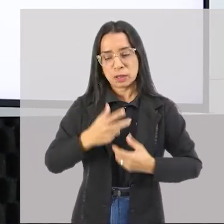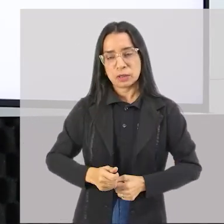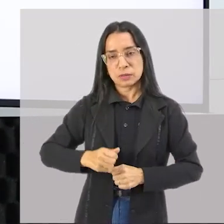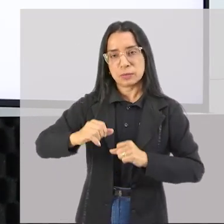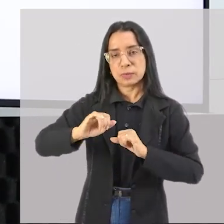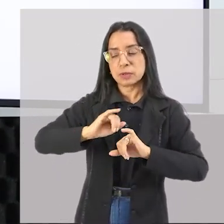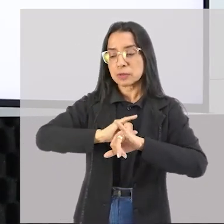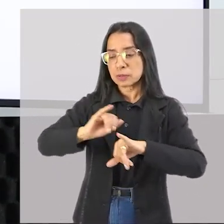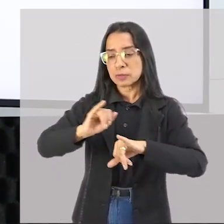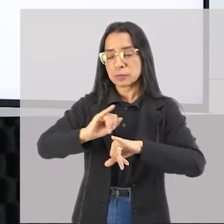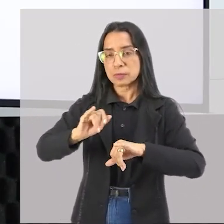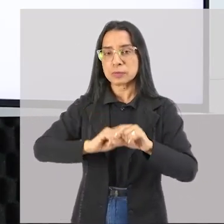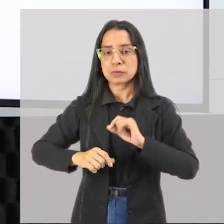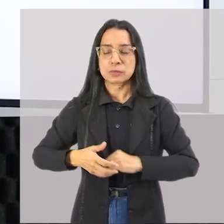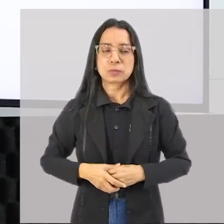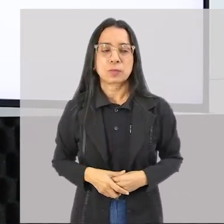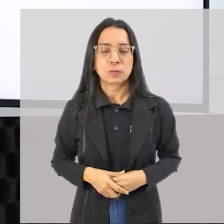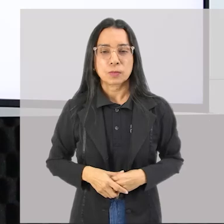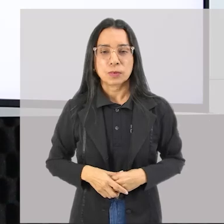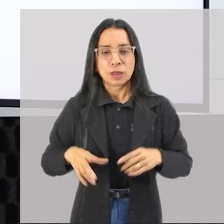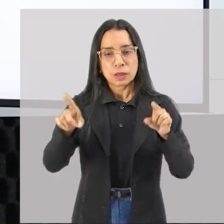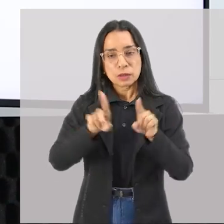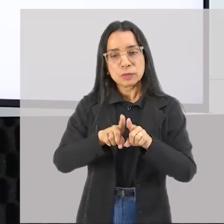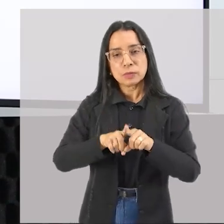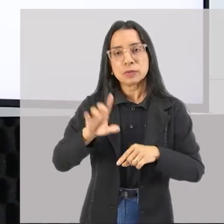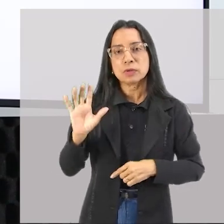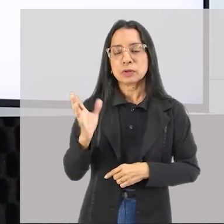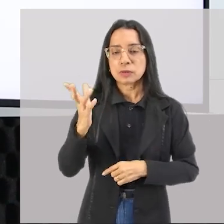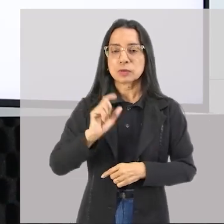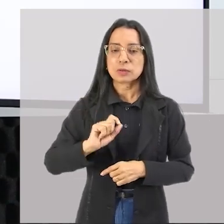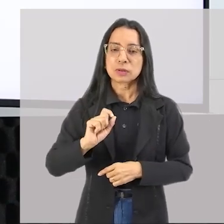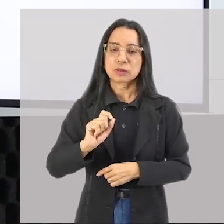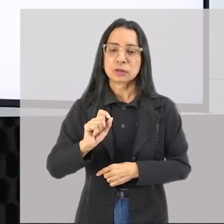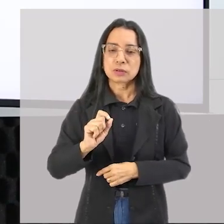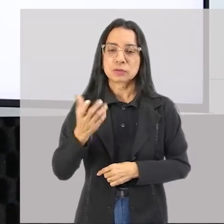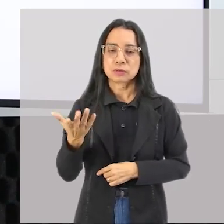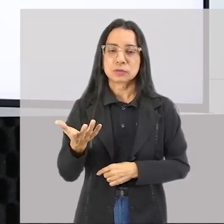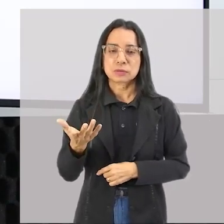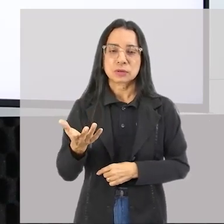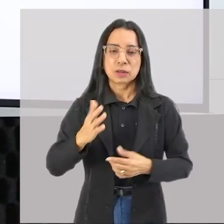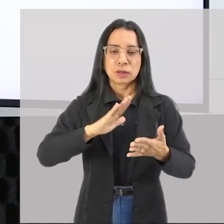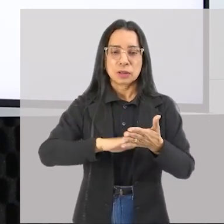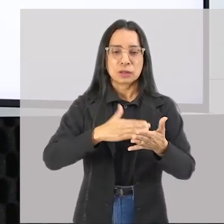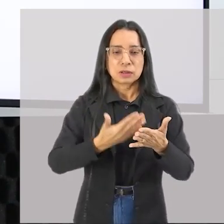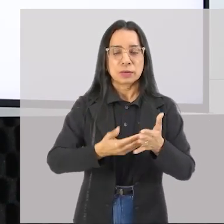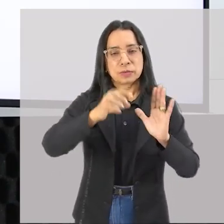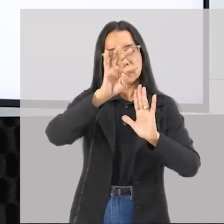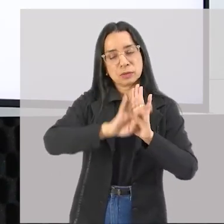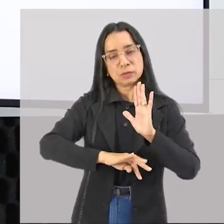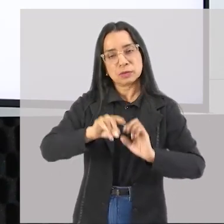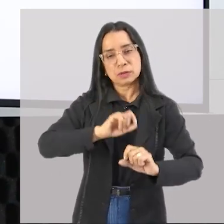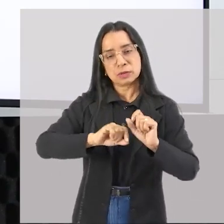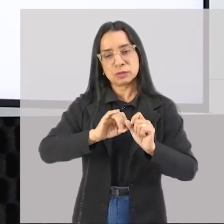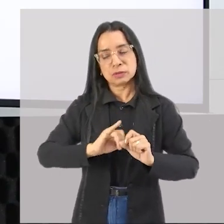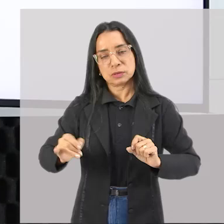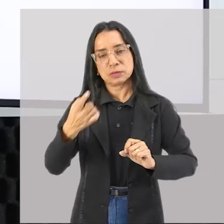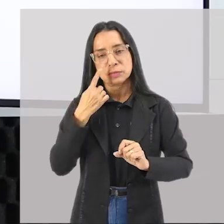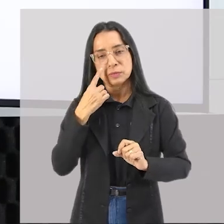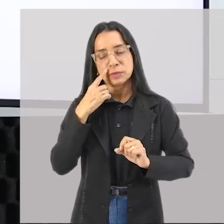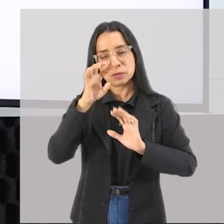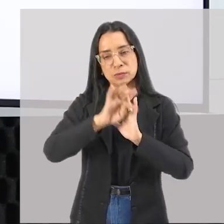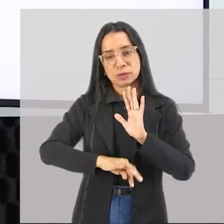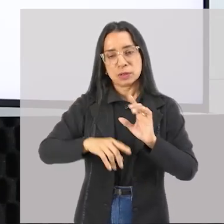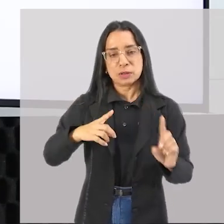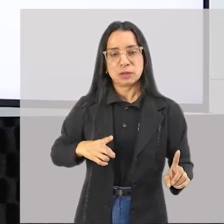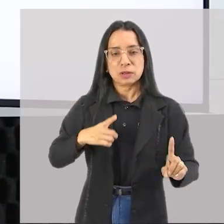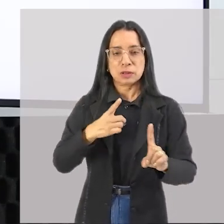recebendo a informação que eu estou passando. A mesma coisa acontece quando vocês forem interpretar seus textos. Se você analisa um texto e